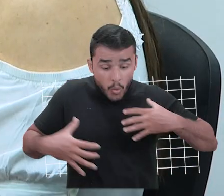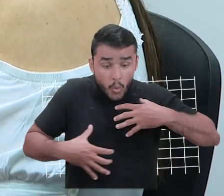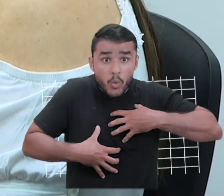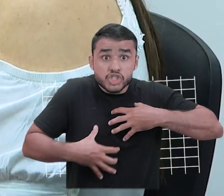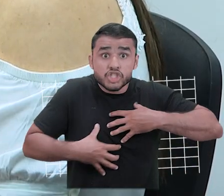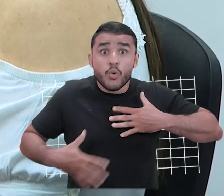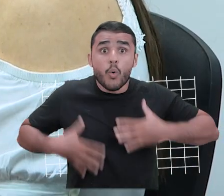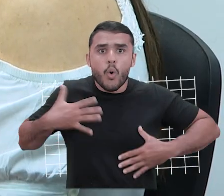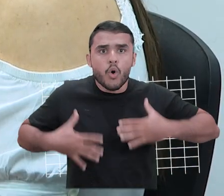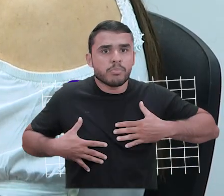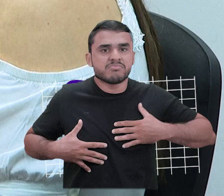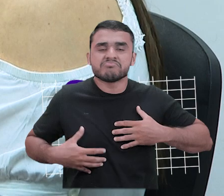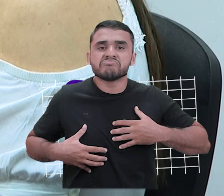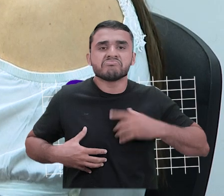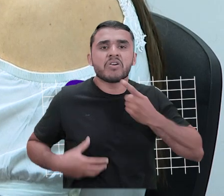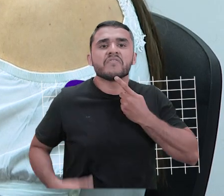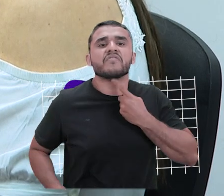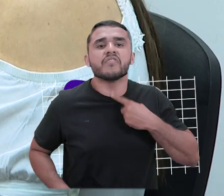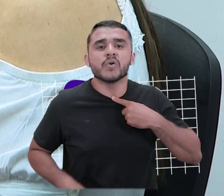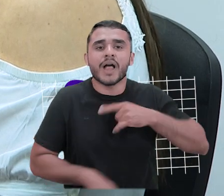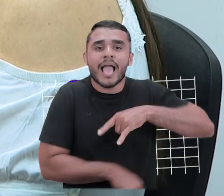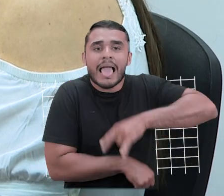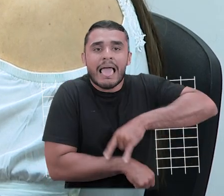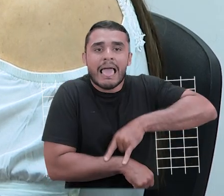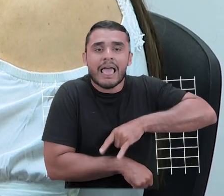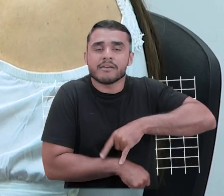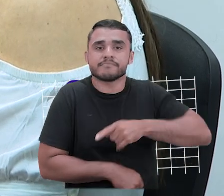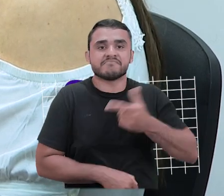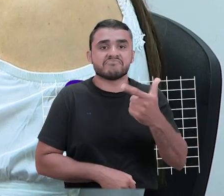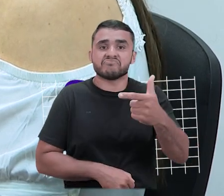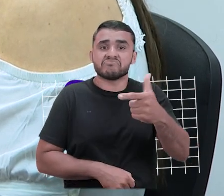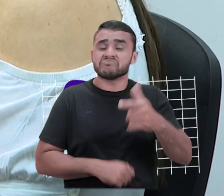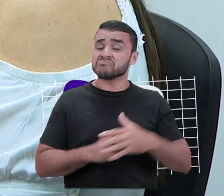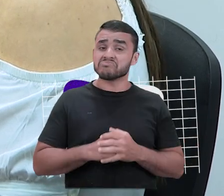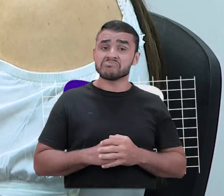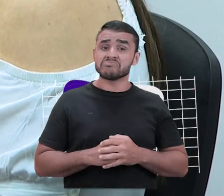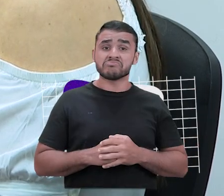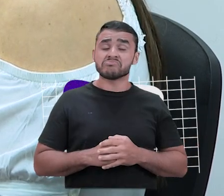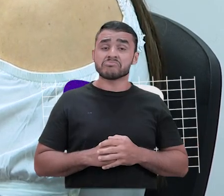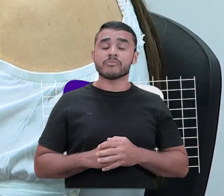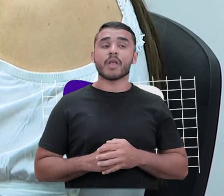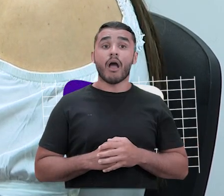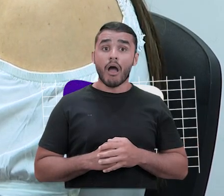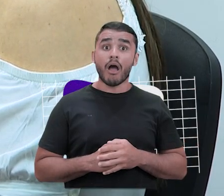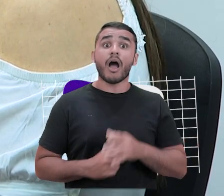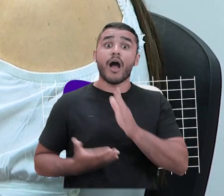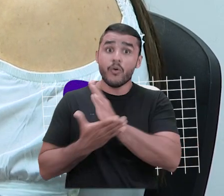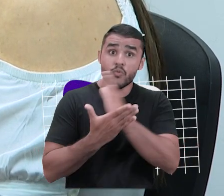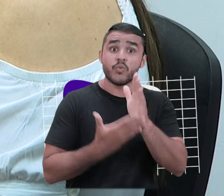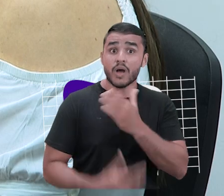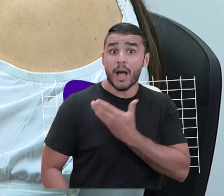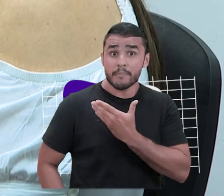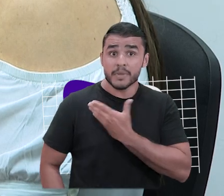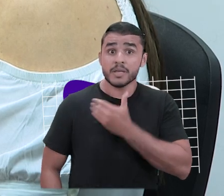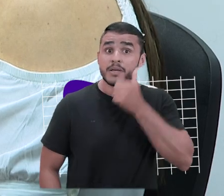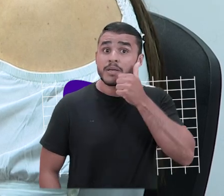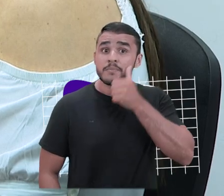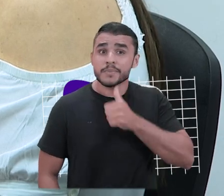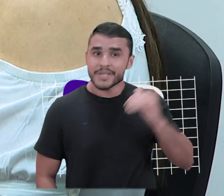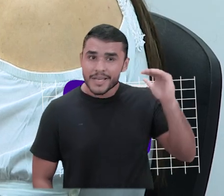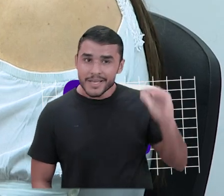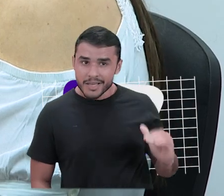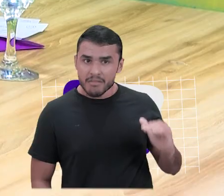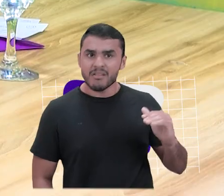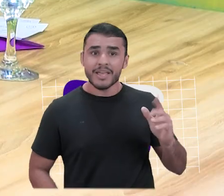de a gente virar essa pessoa. Que todo mundo acha estranho. Aí quando eu vou conversar com minhas amigas, ela Lívia, nosso organismo, ele já se